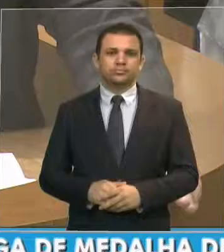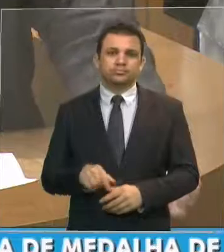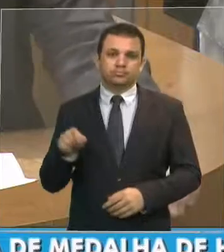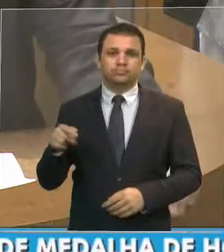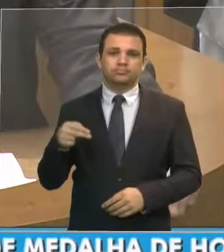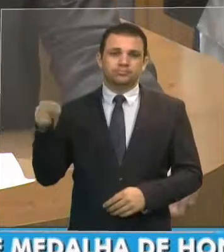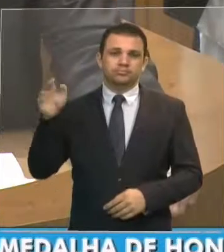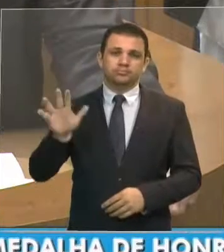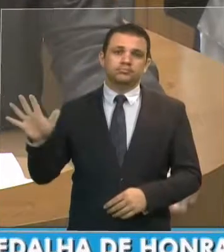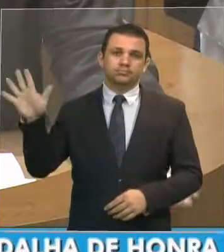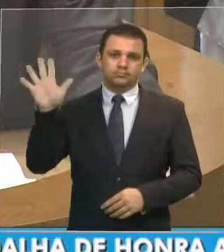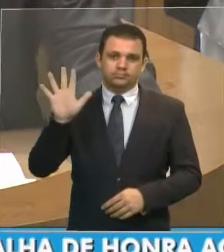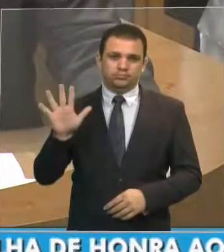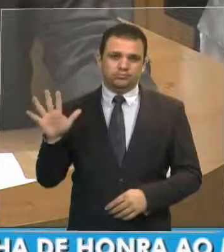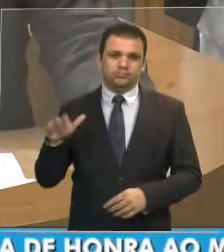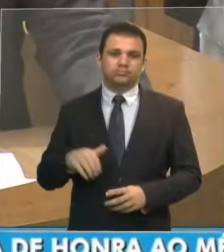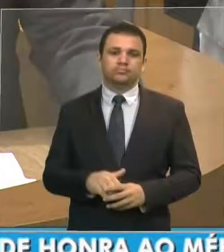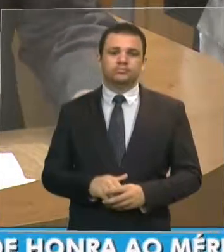nordestina,